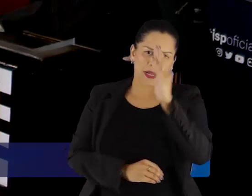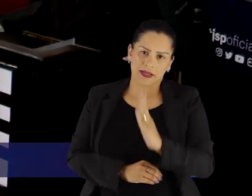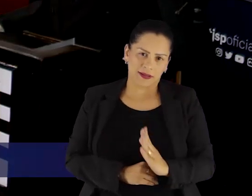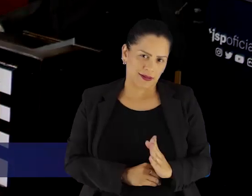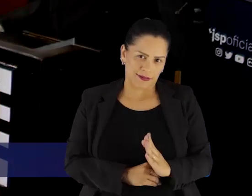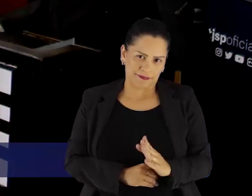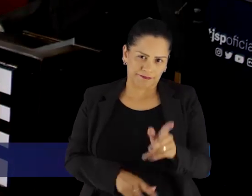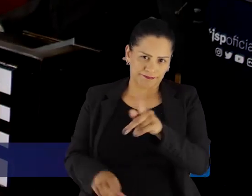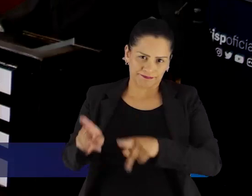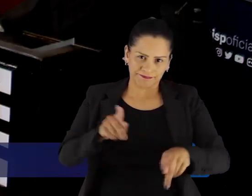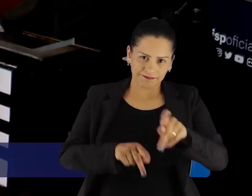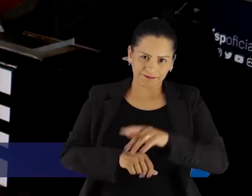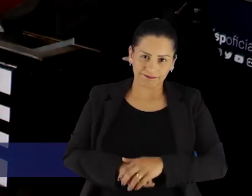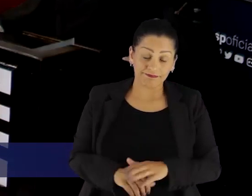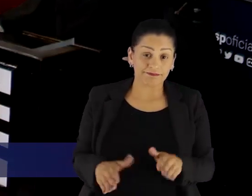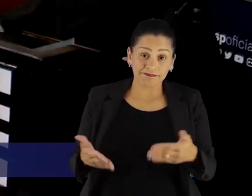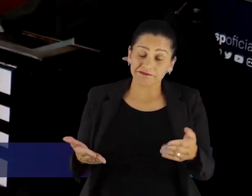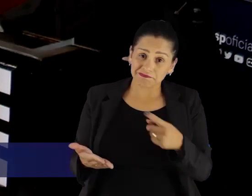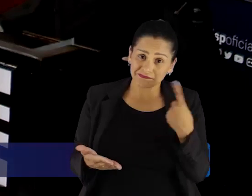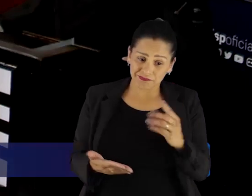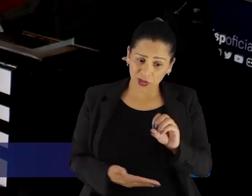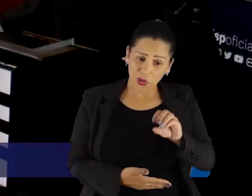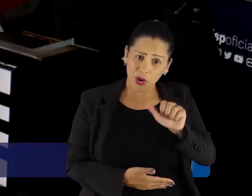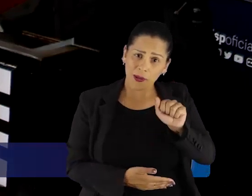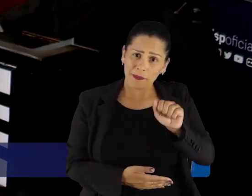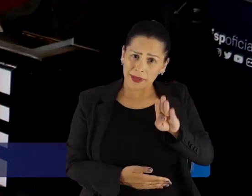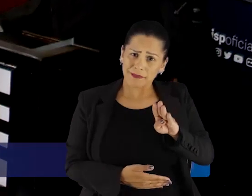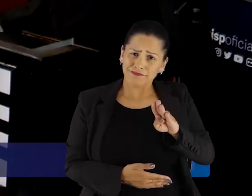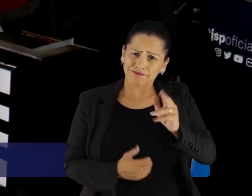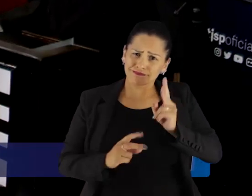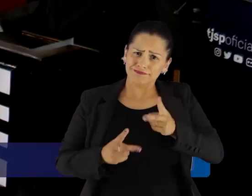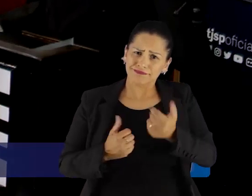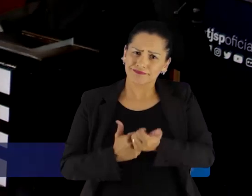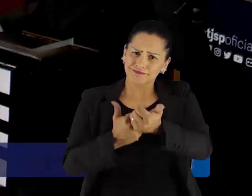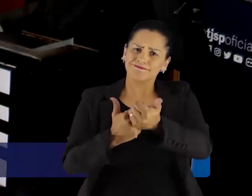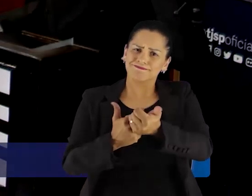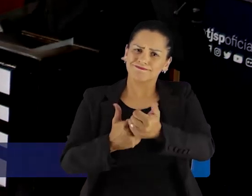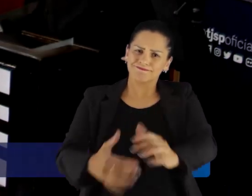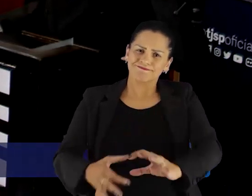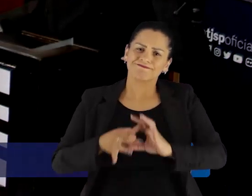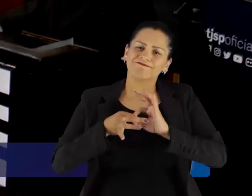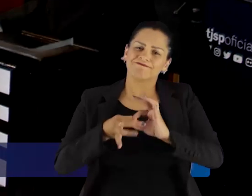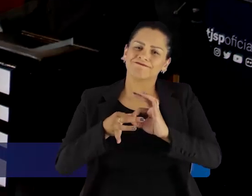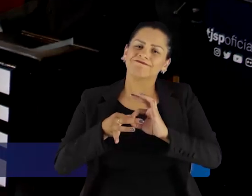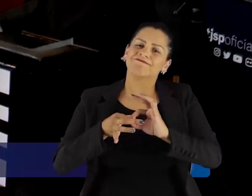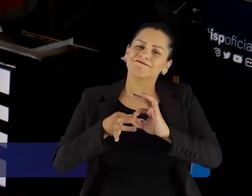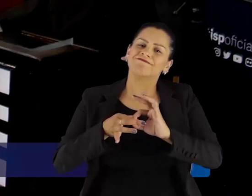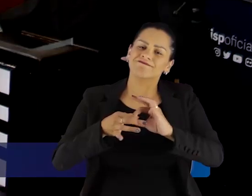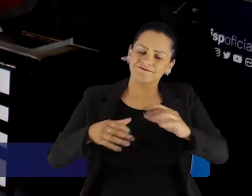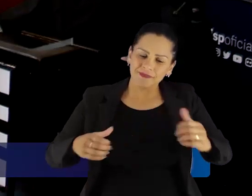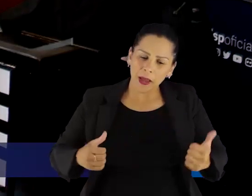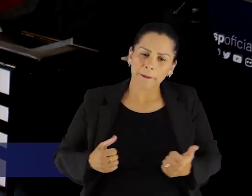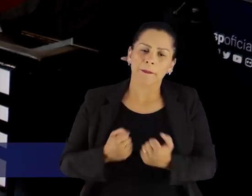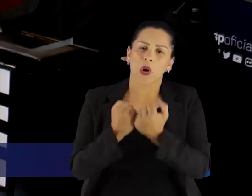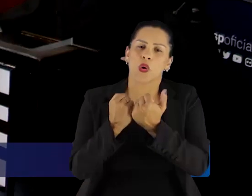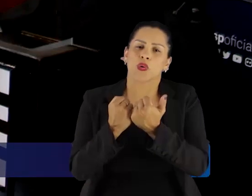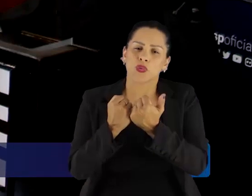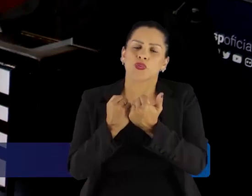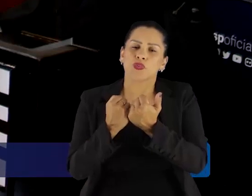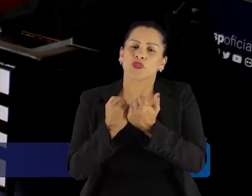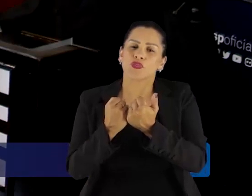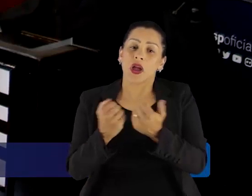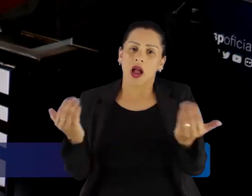portanto contém com a OAB para estar como aliada nessa trincheira fechada